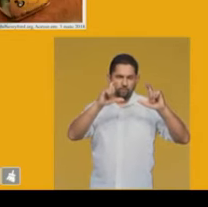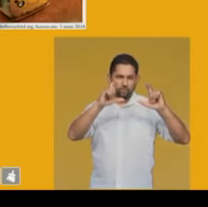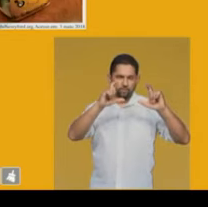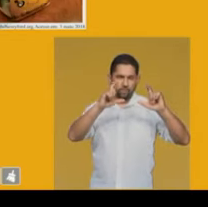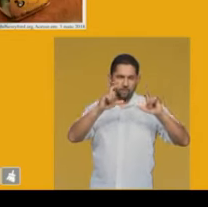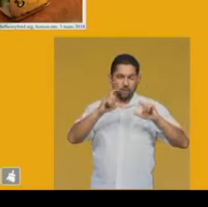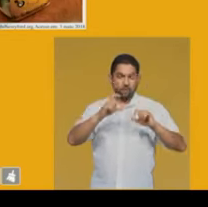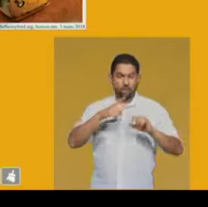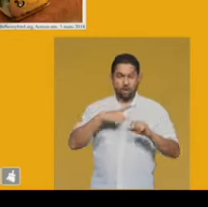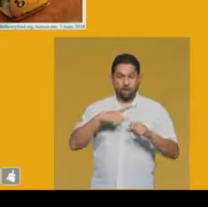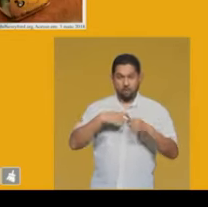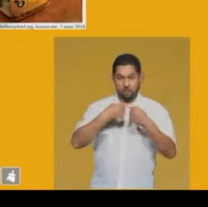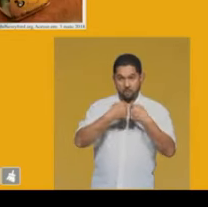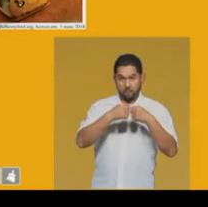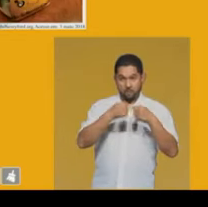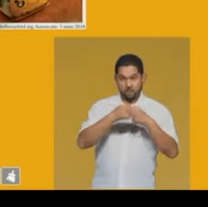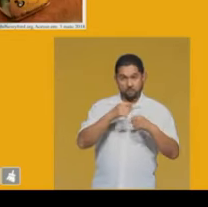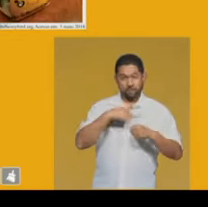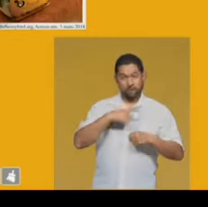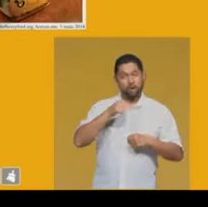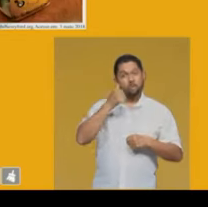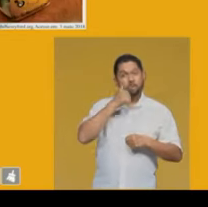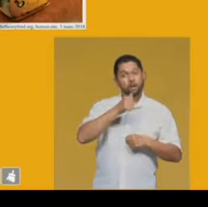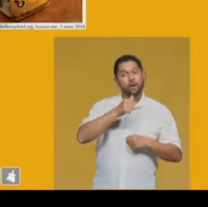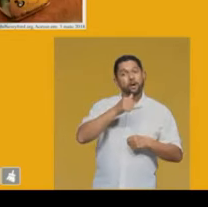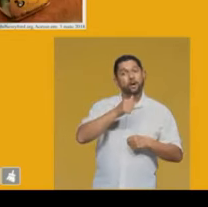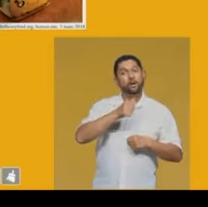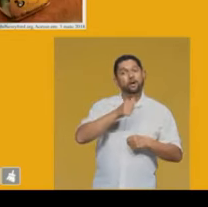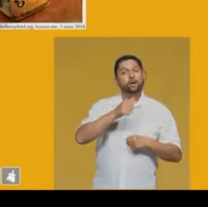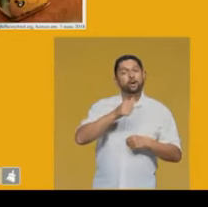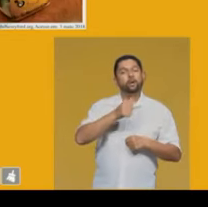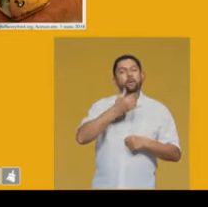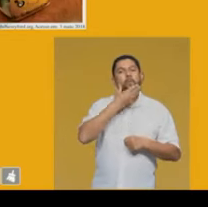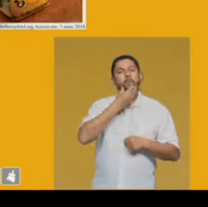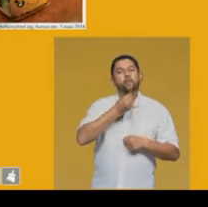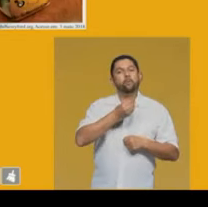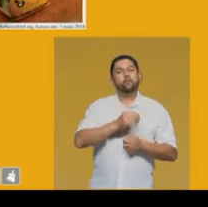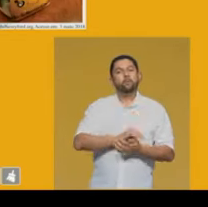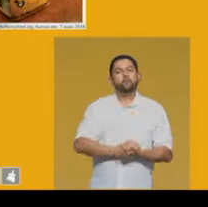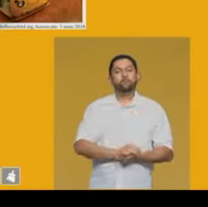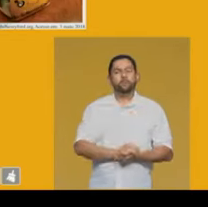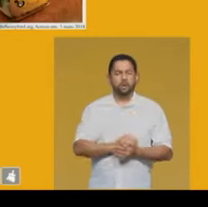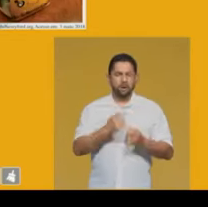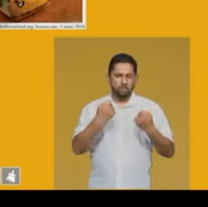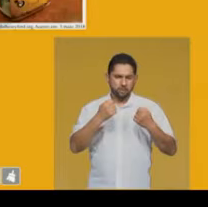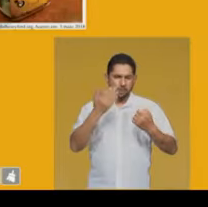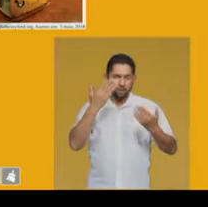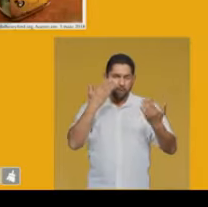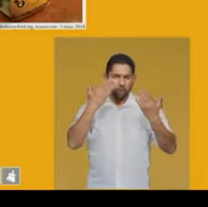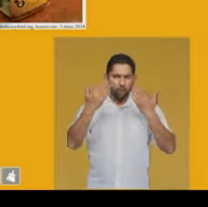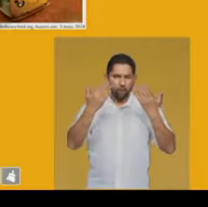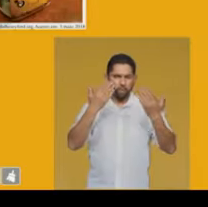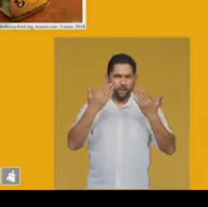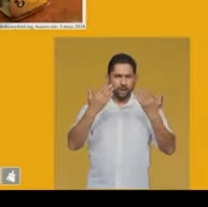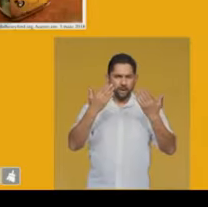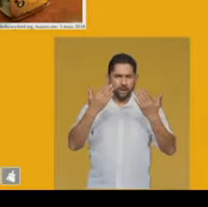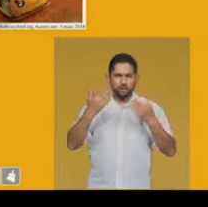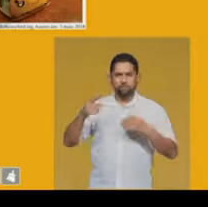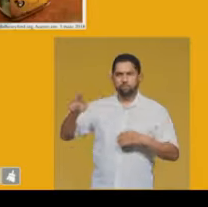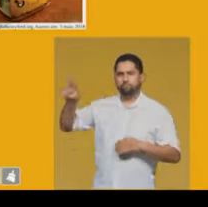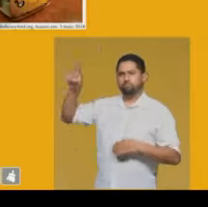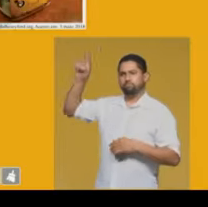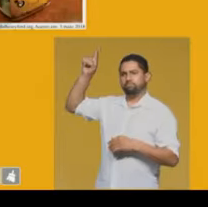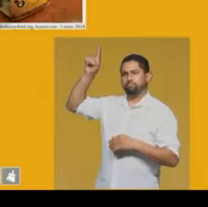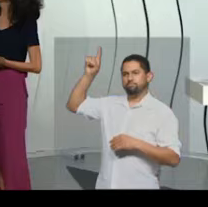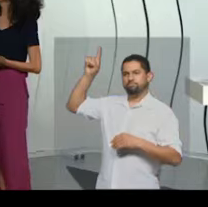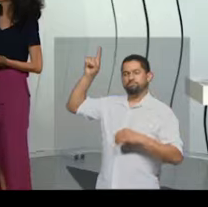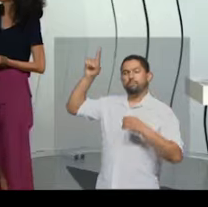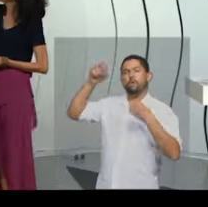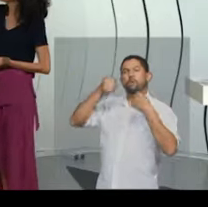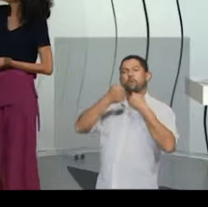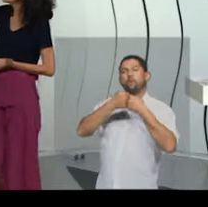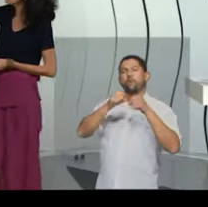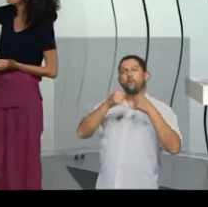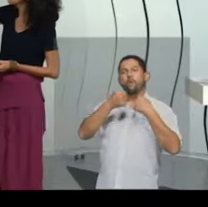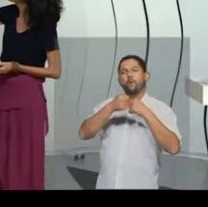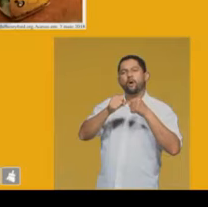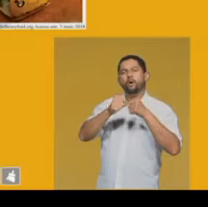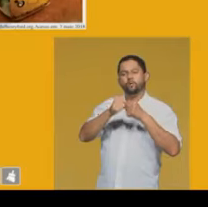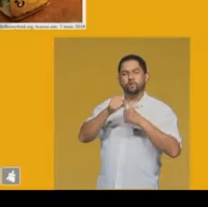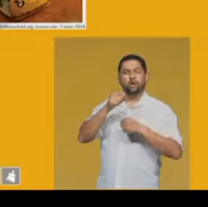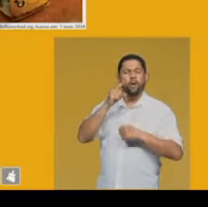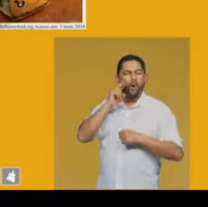deve comparar uma fotografia com outra. No caso, você vê um ônibus antigo, repare no que está